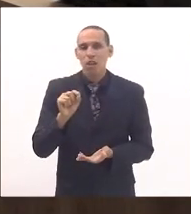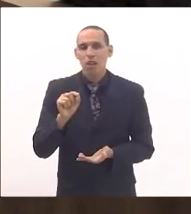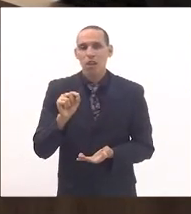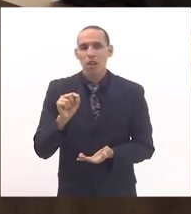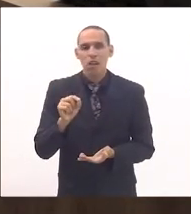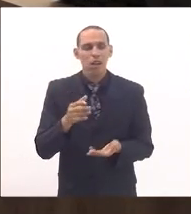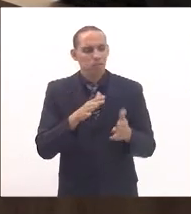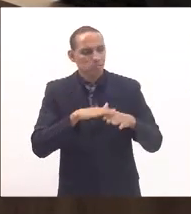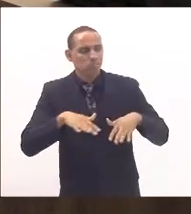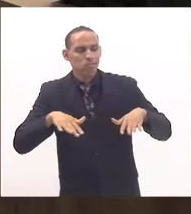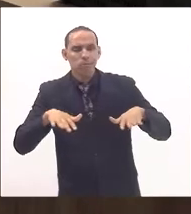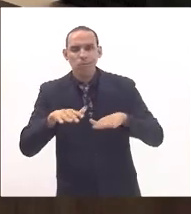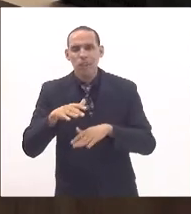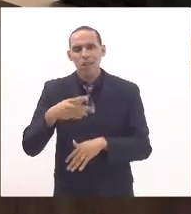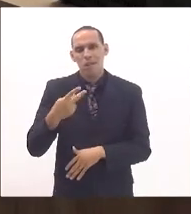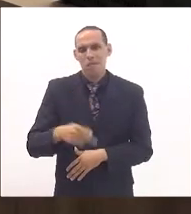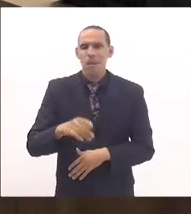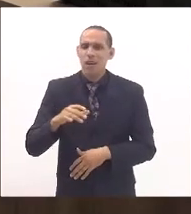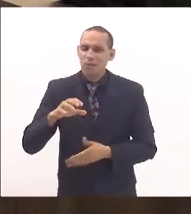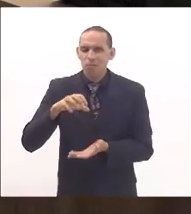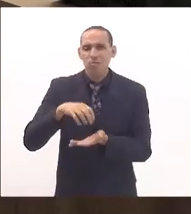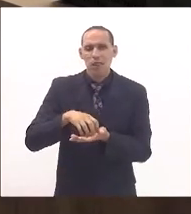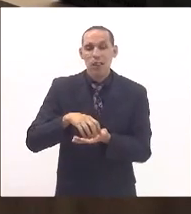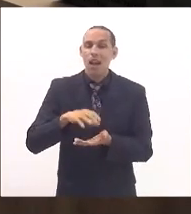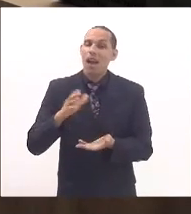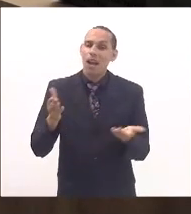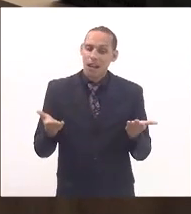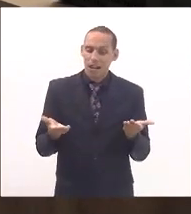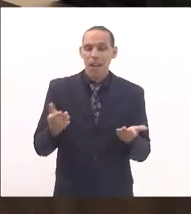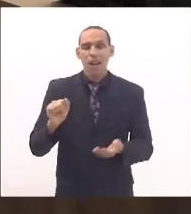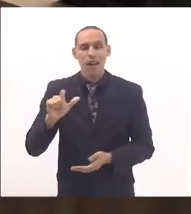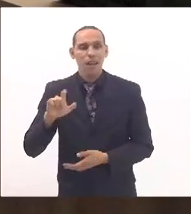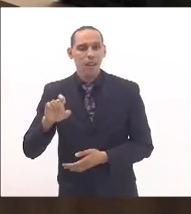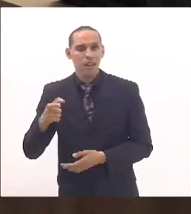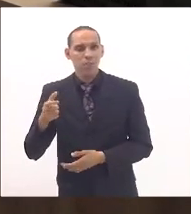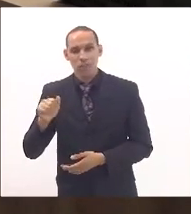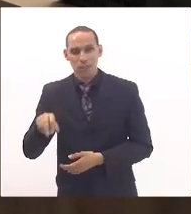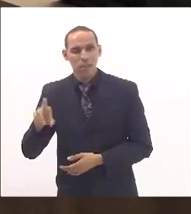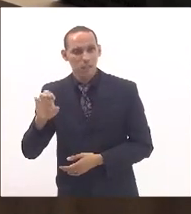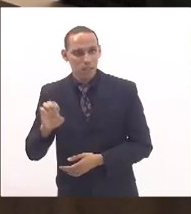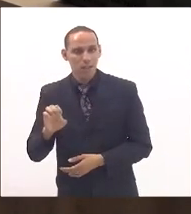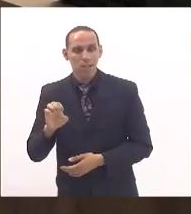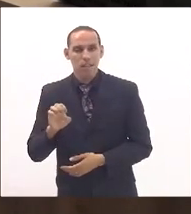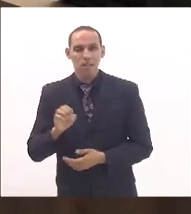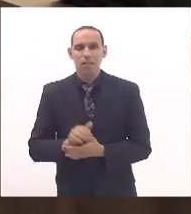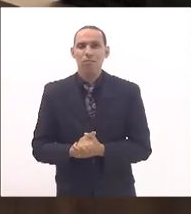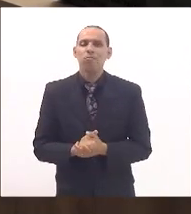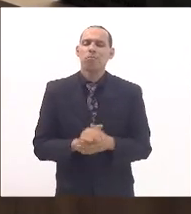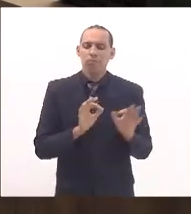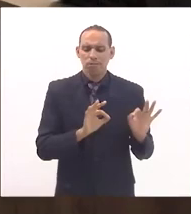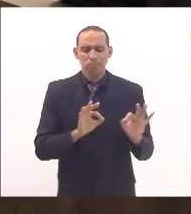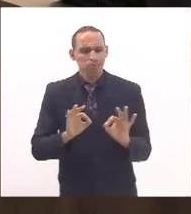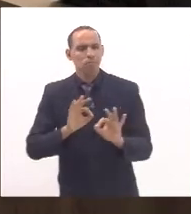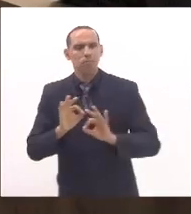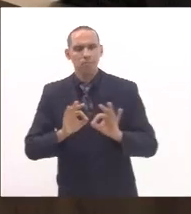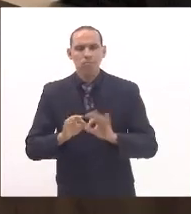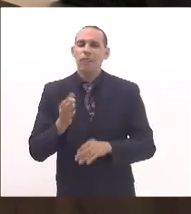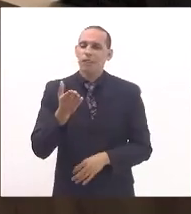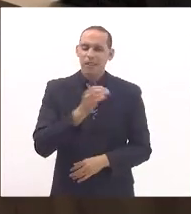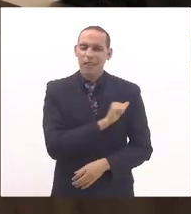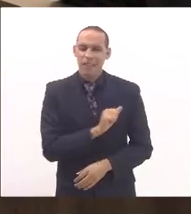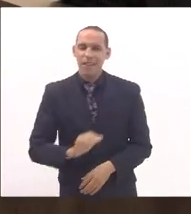Janeiro. Portanto, é um projeto, agora sim, Alexandre, com texto redefinido, com texto bem equacionado, né? André, você tem a ver com